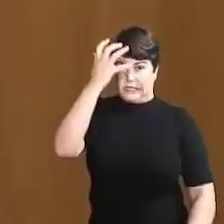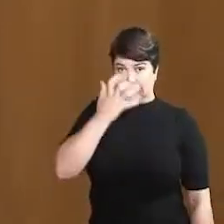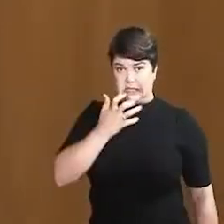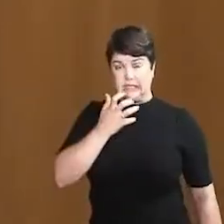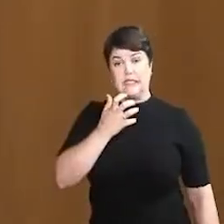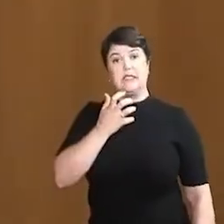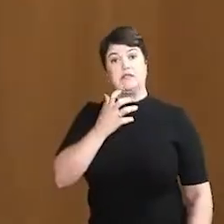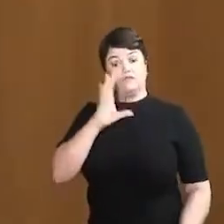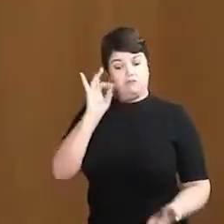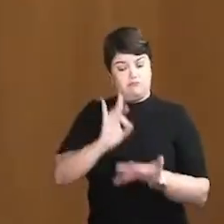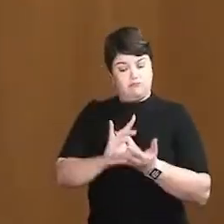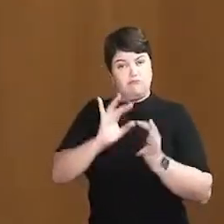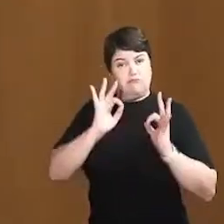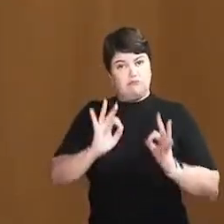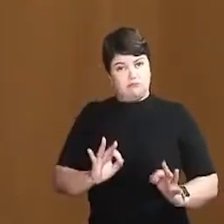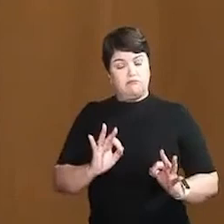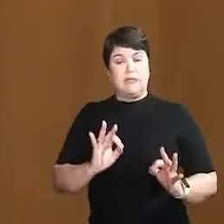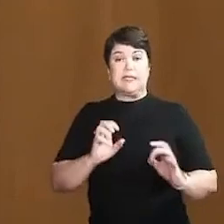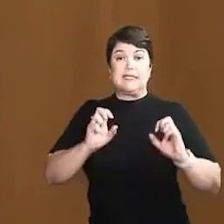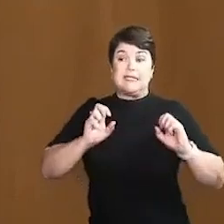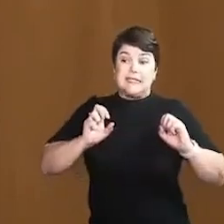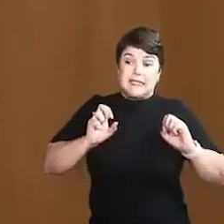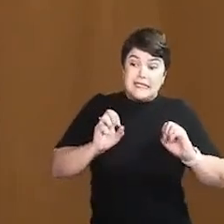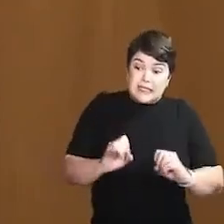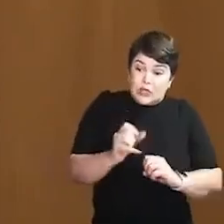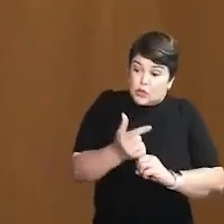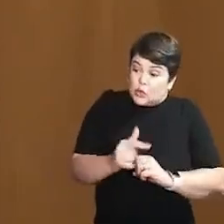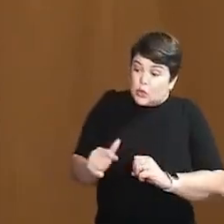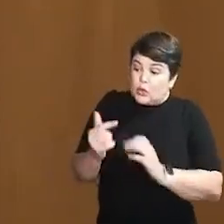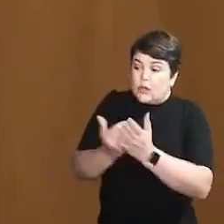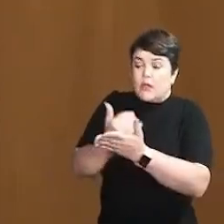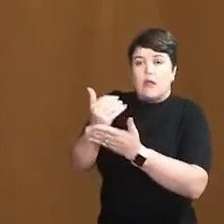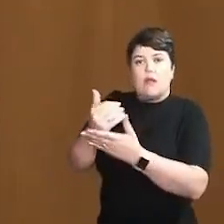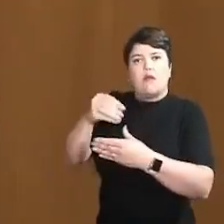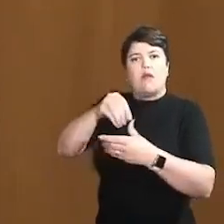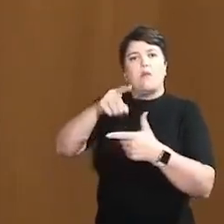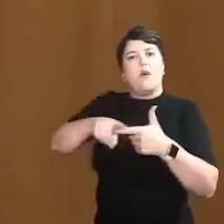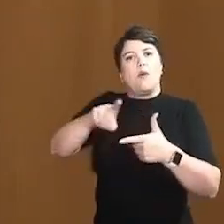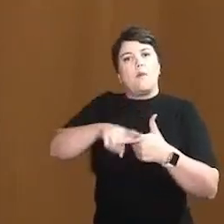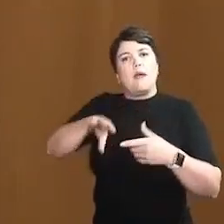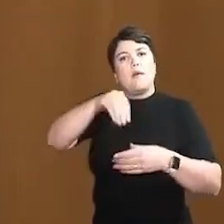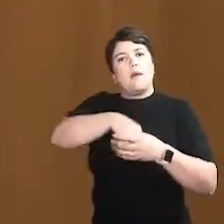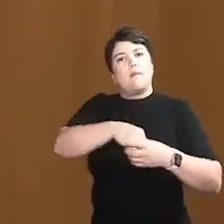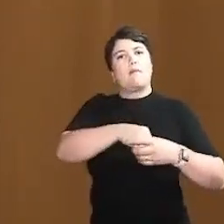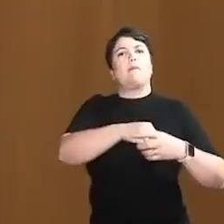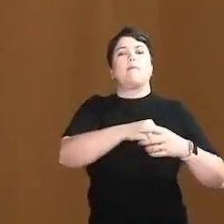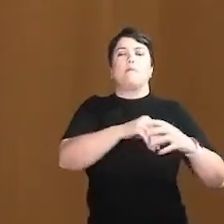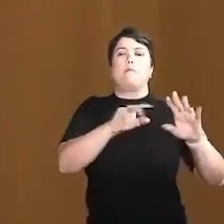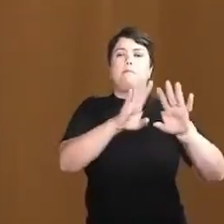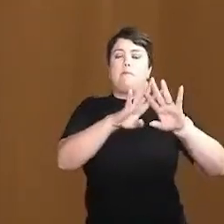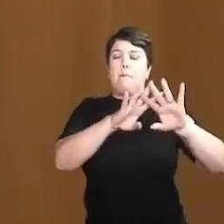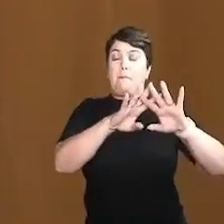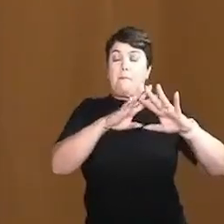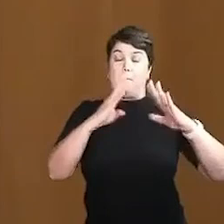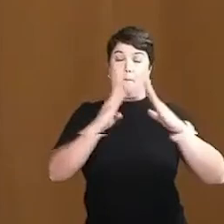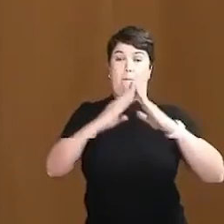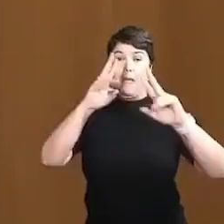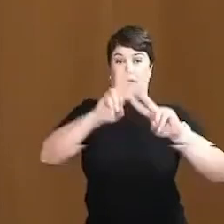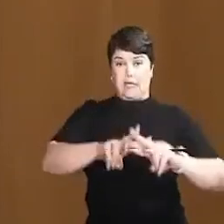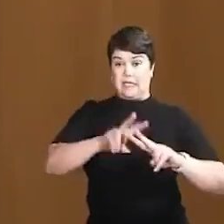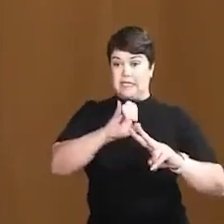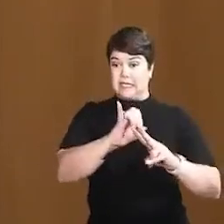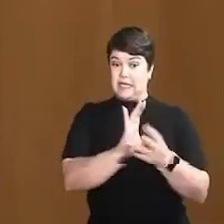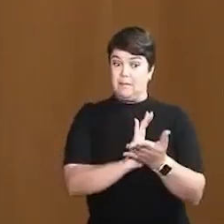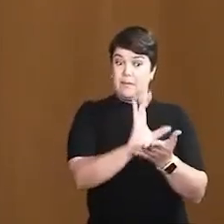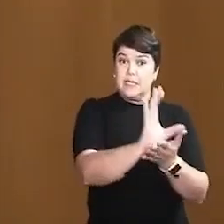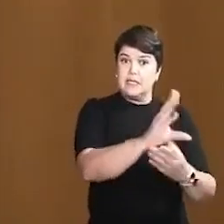de modo eficaz sem Superar as crises no sistema penitenciário ou seja sem investir no